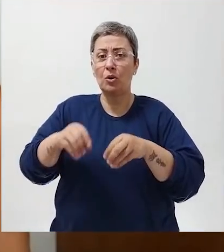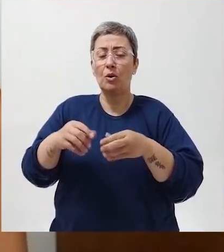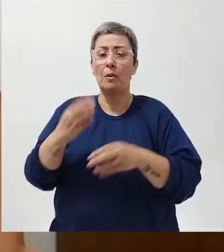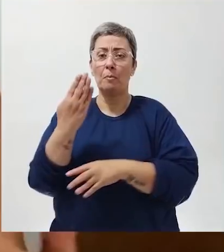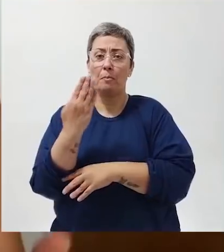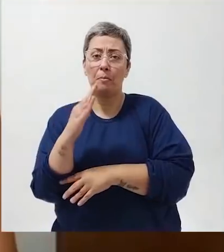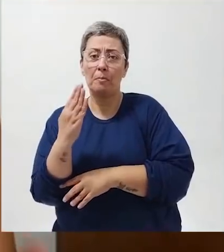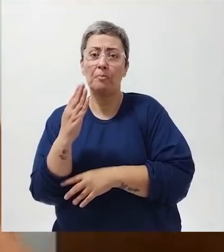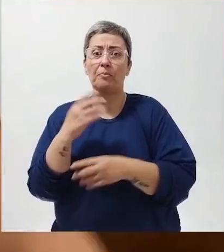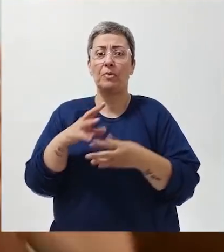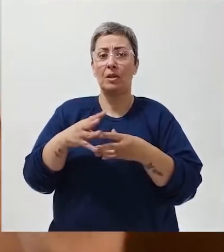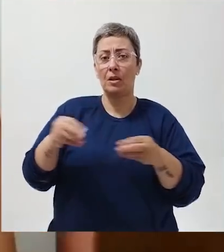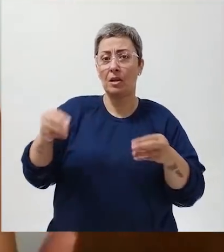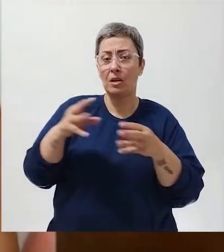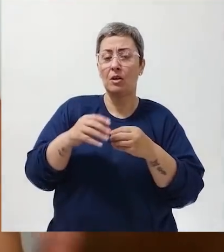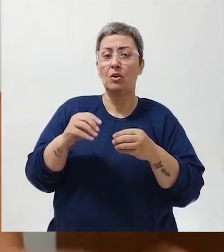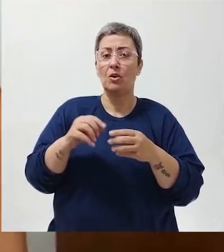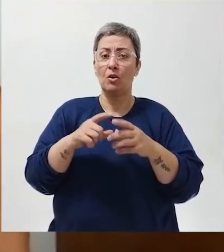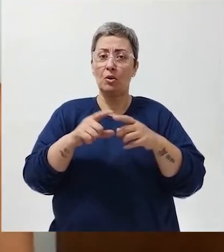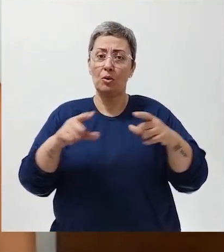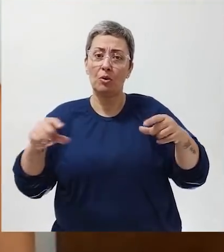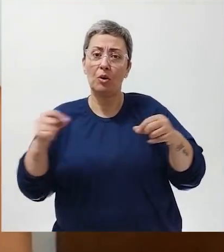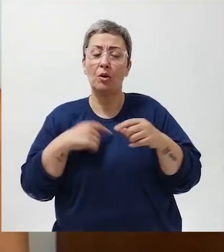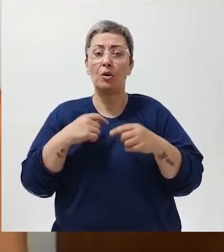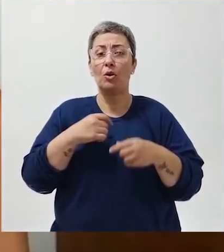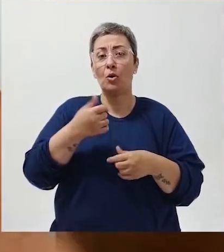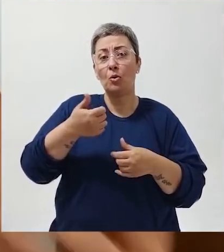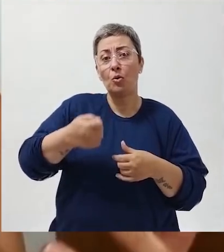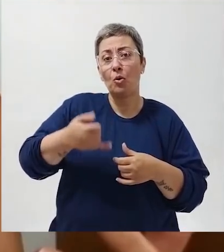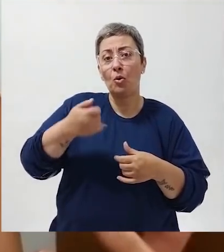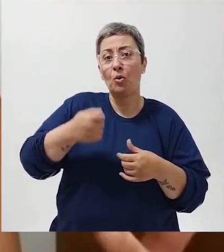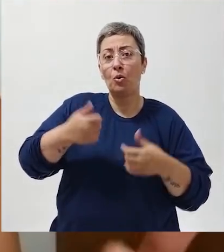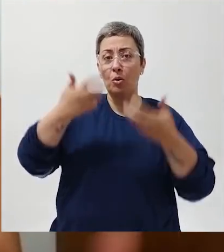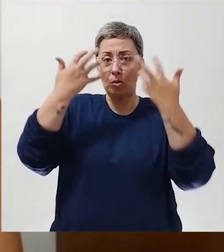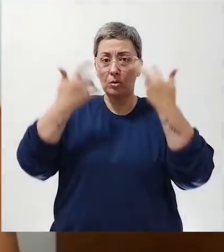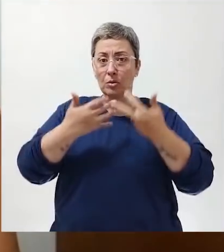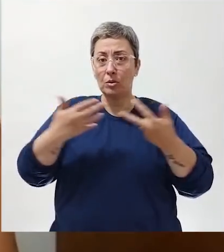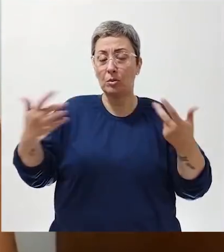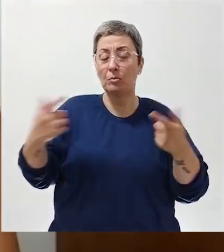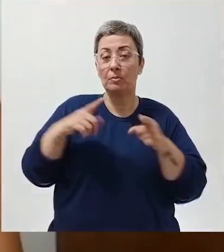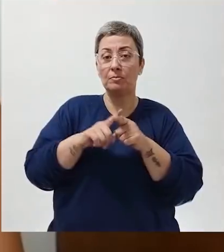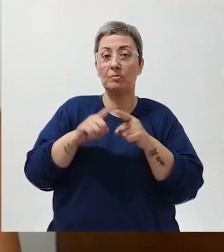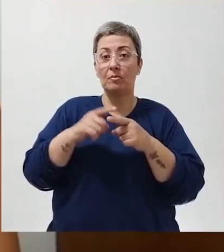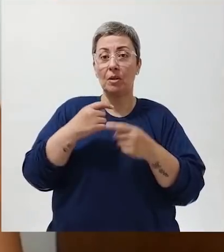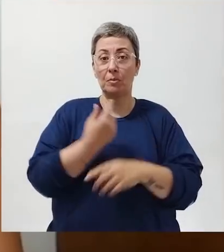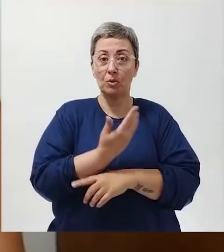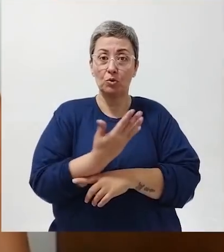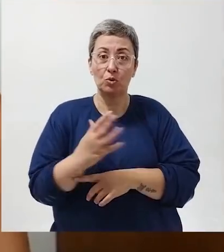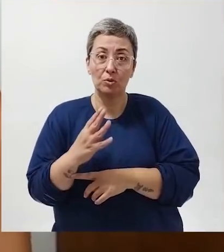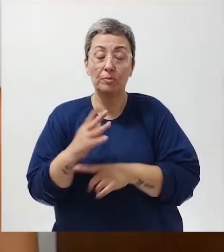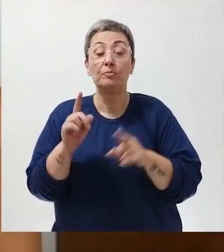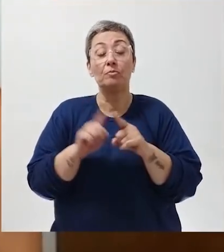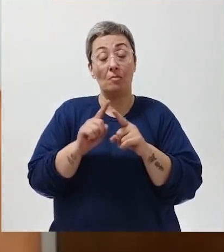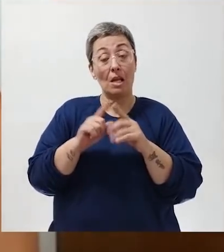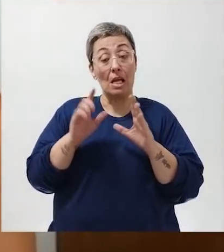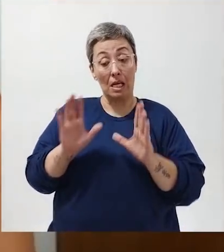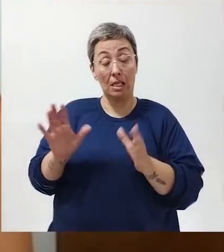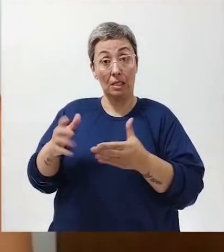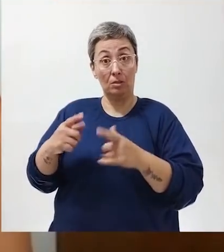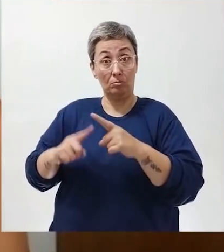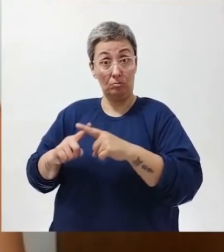de madeira, palha, folhas, esterco de animais e resíduos provenientes de jardinagem. Esse tipo